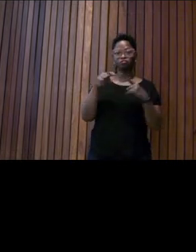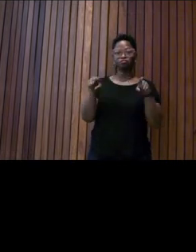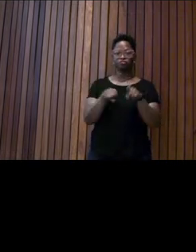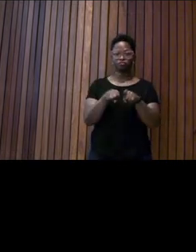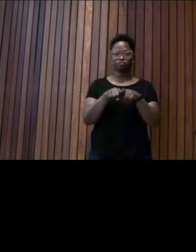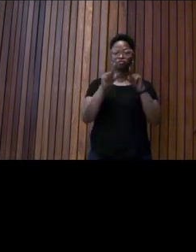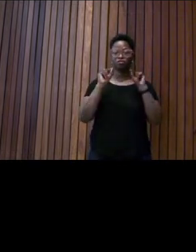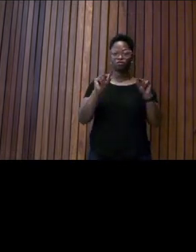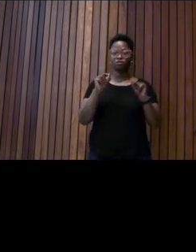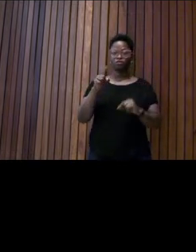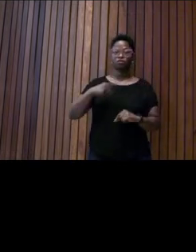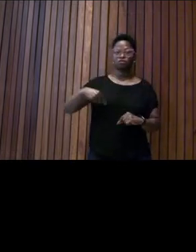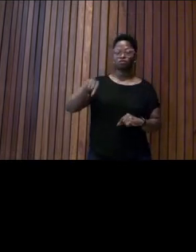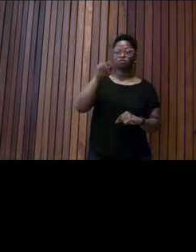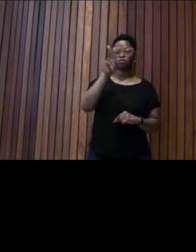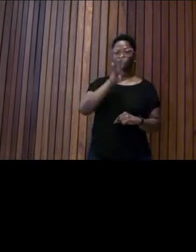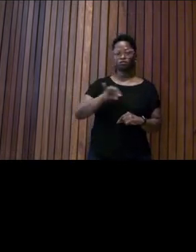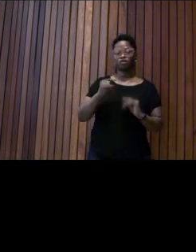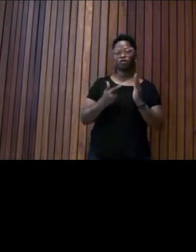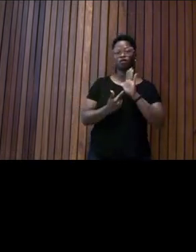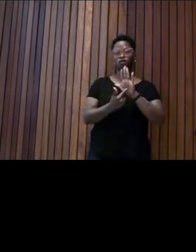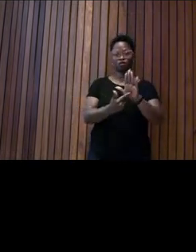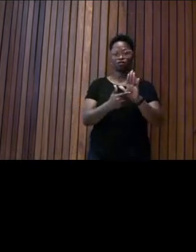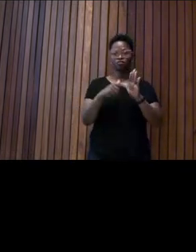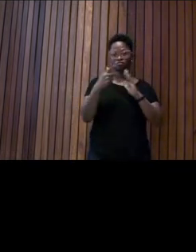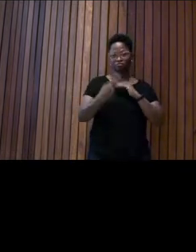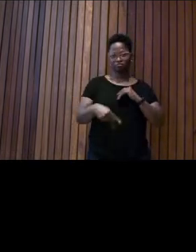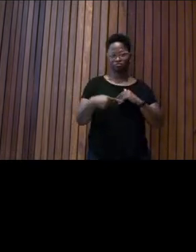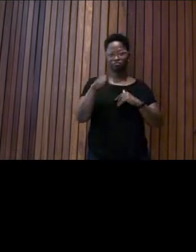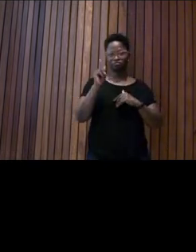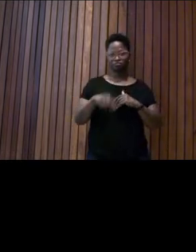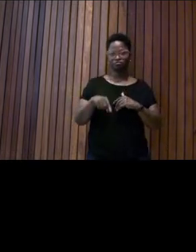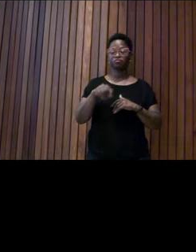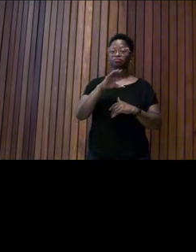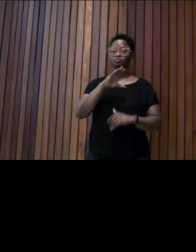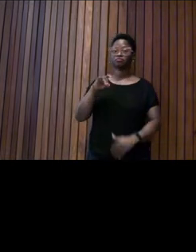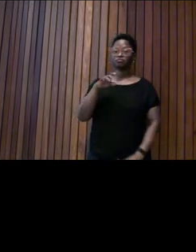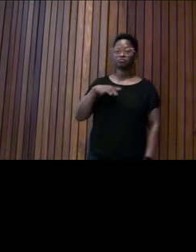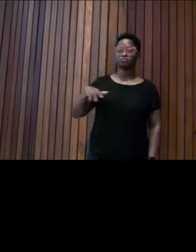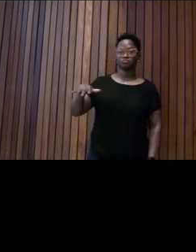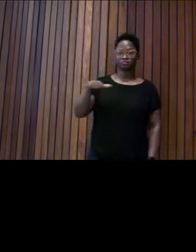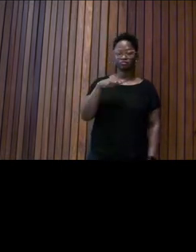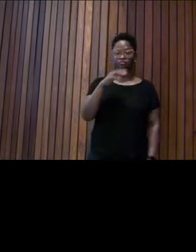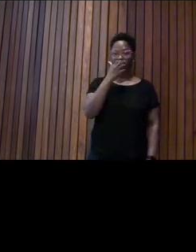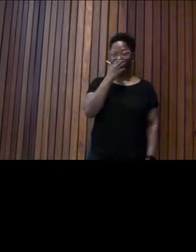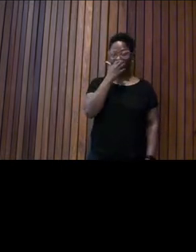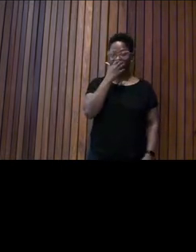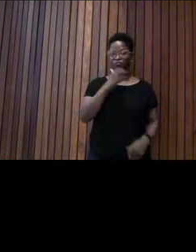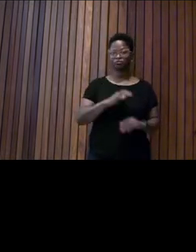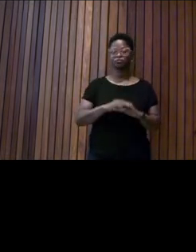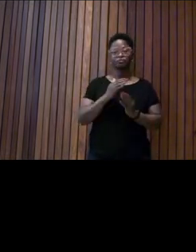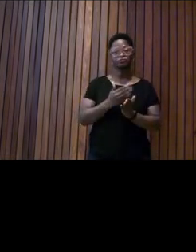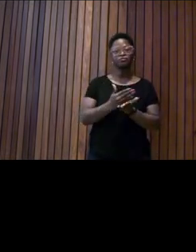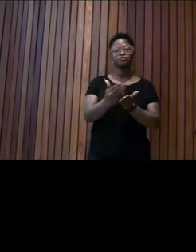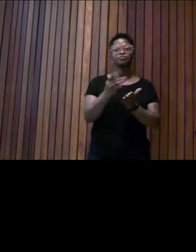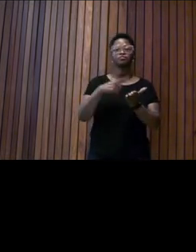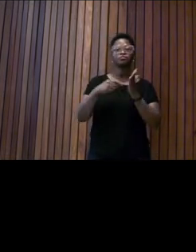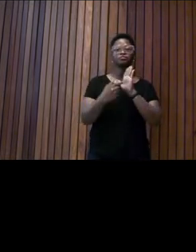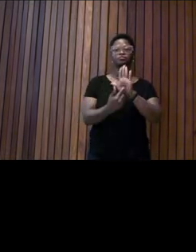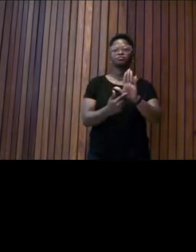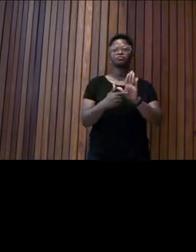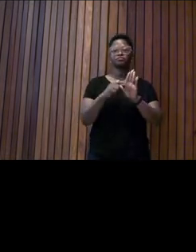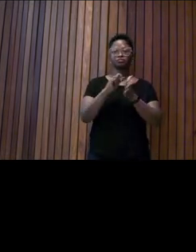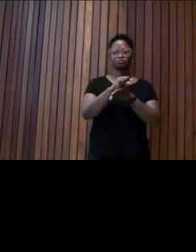hoje a gente vai apresentar aqui, coordenação geral, né? Para iniciarmos a apresentação